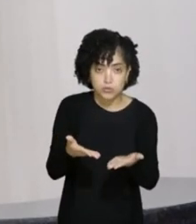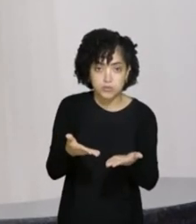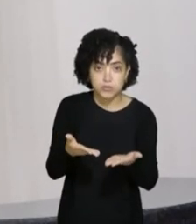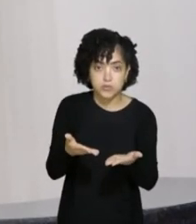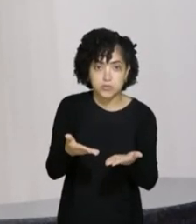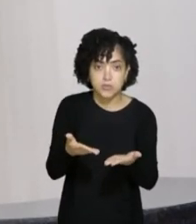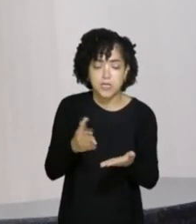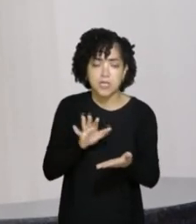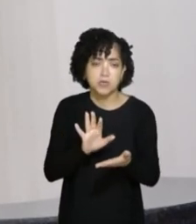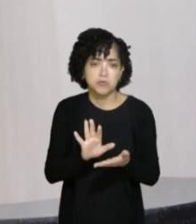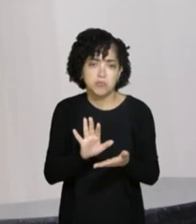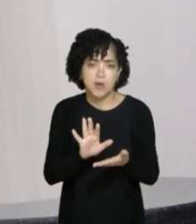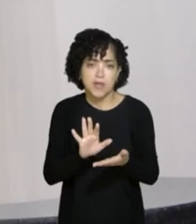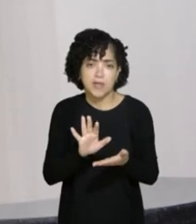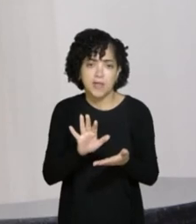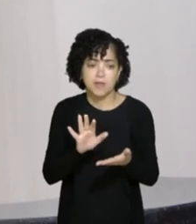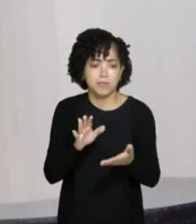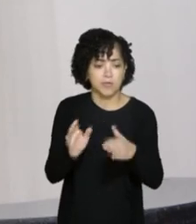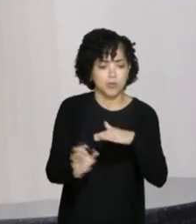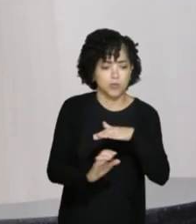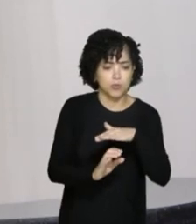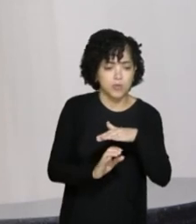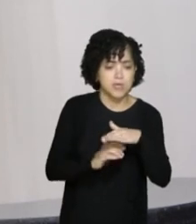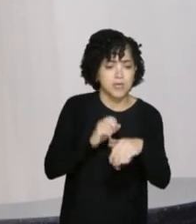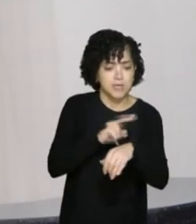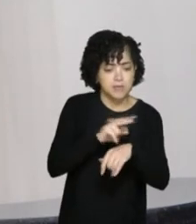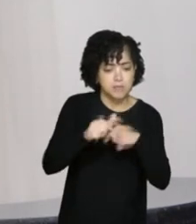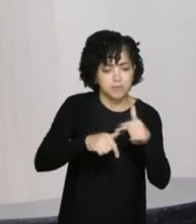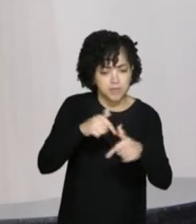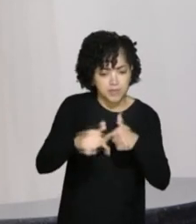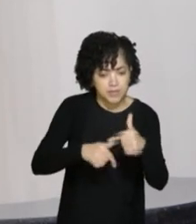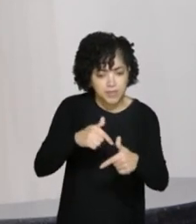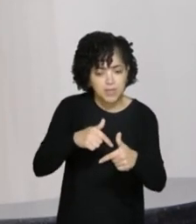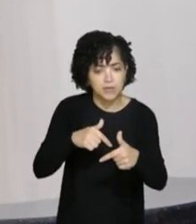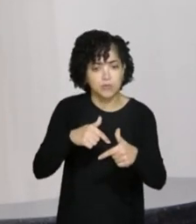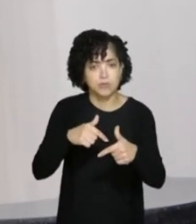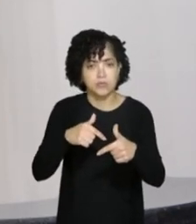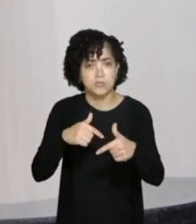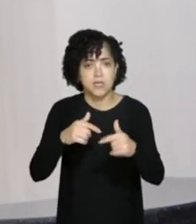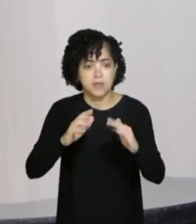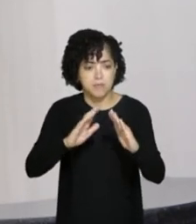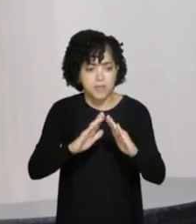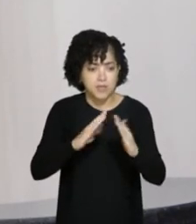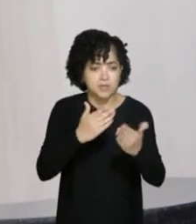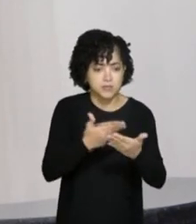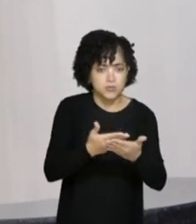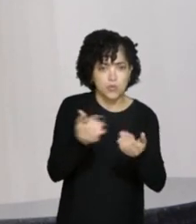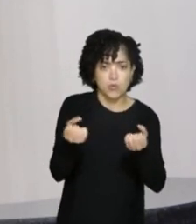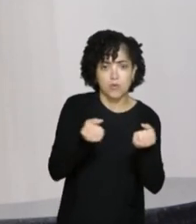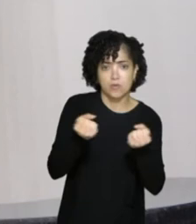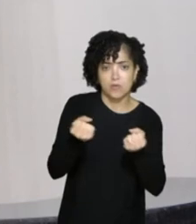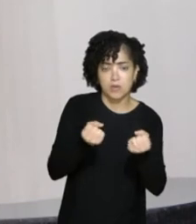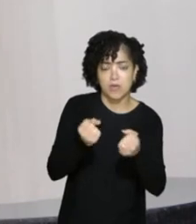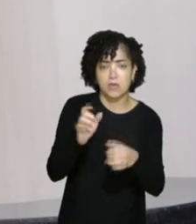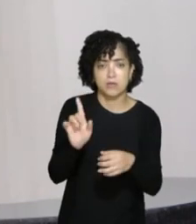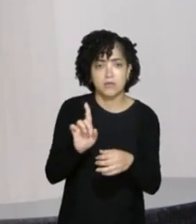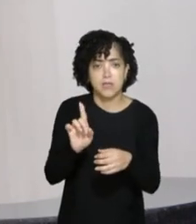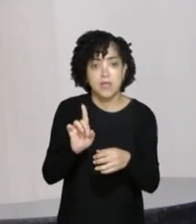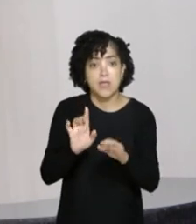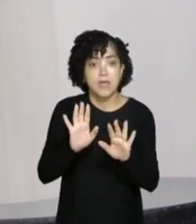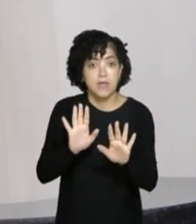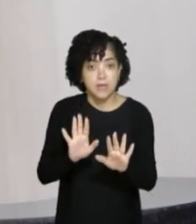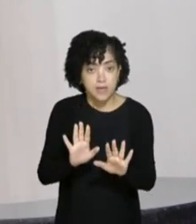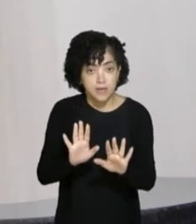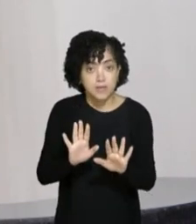é apenas pelos empregos, pelas autoescolas, pela cadeia produtiva. Não é isso. É, de fato,